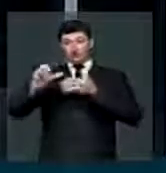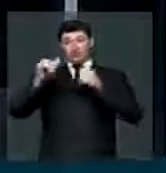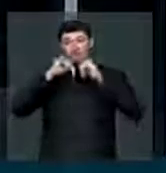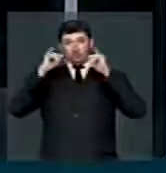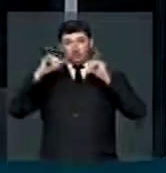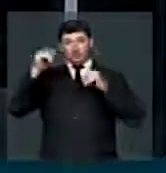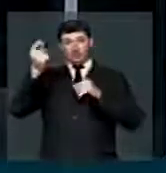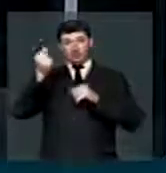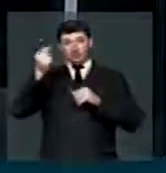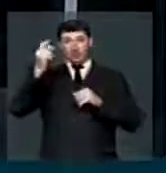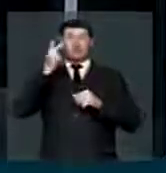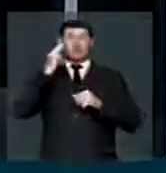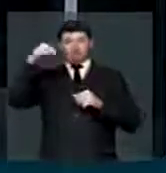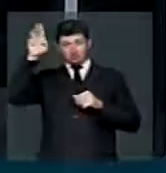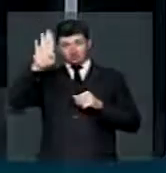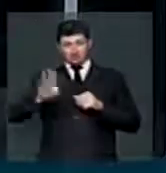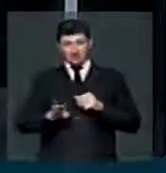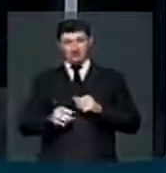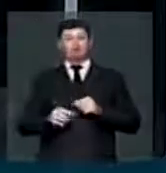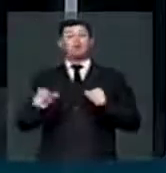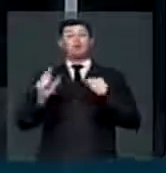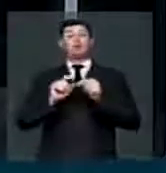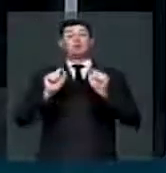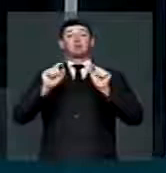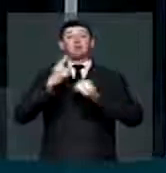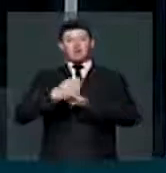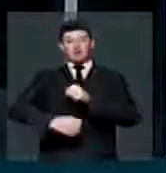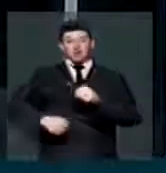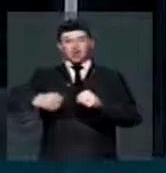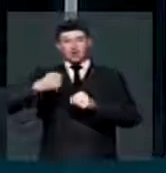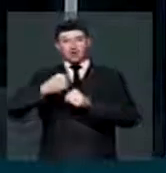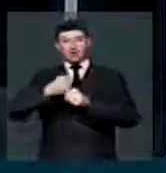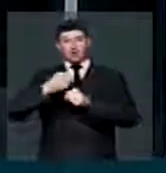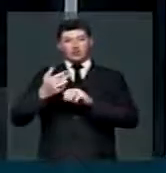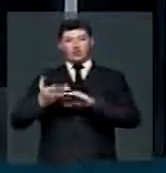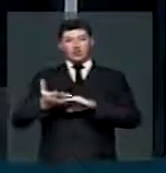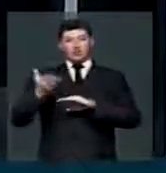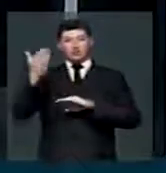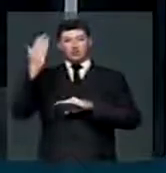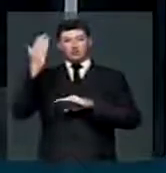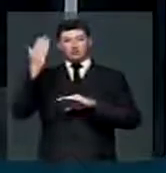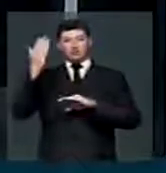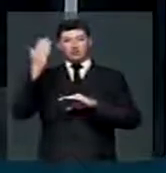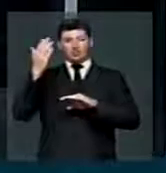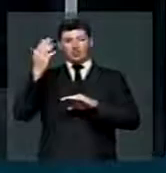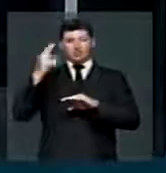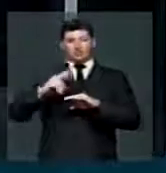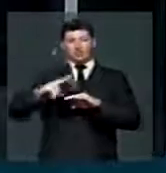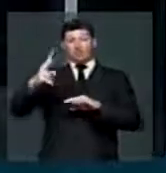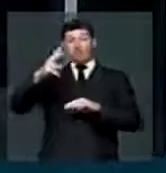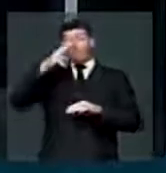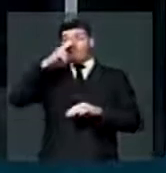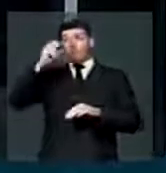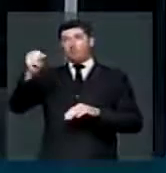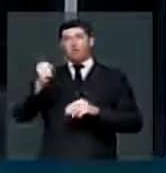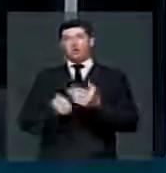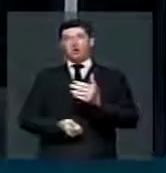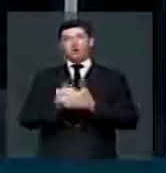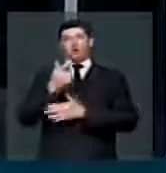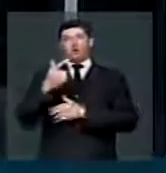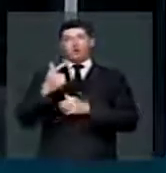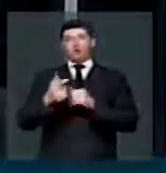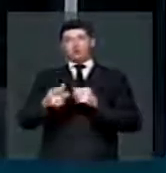da cerveja no Brasil fez com que a cada ano aumentasse de forma impressionante o